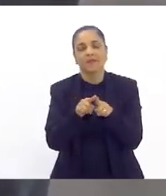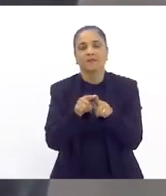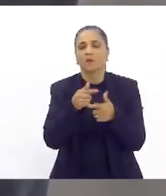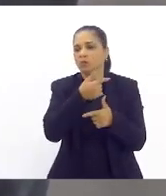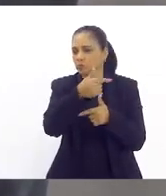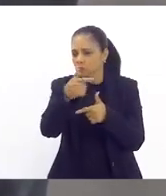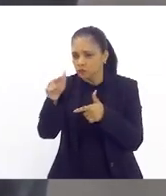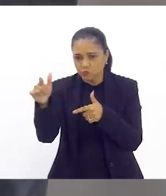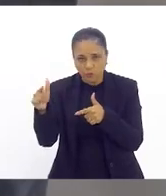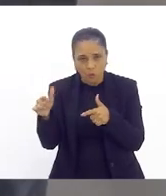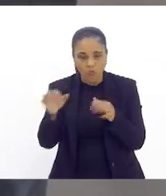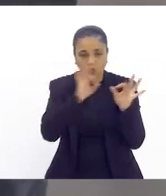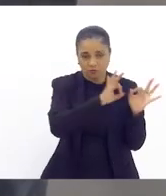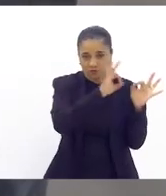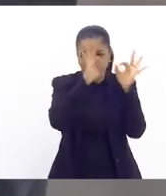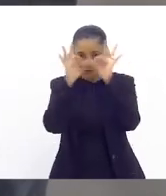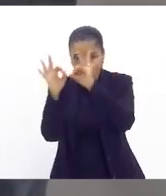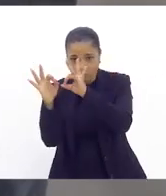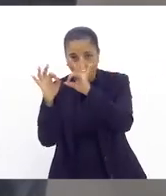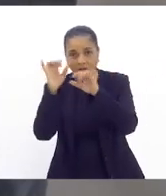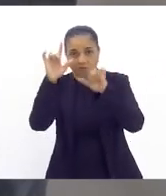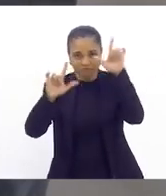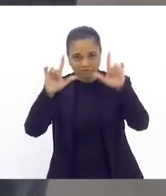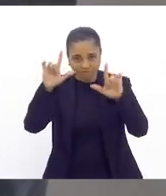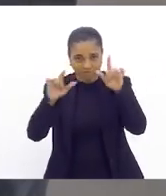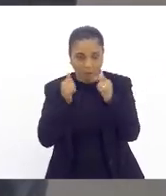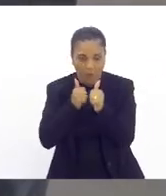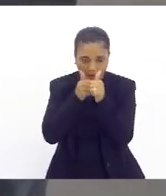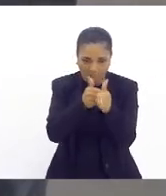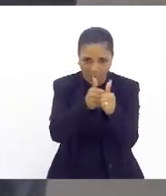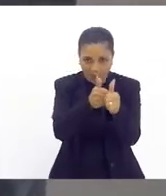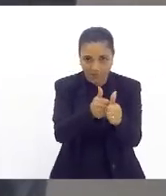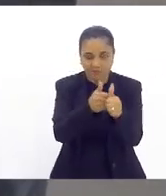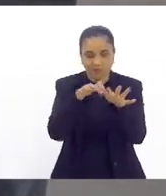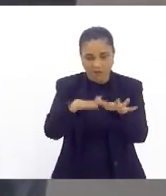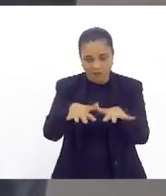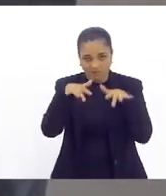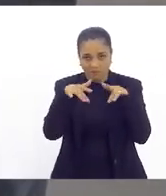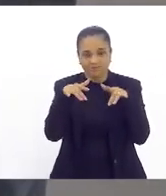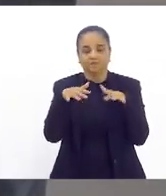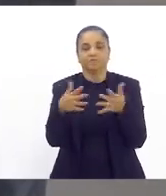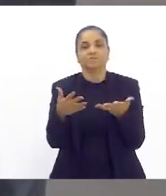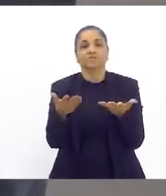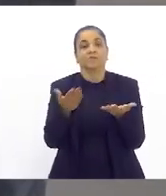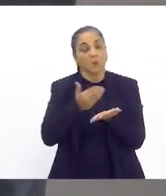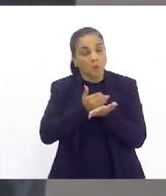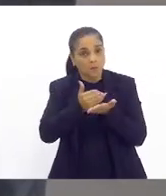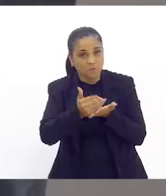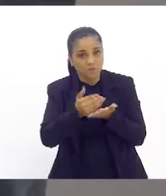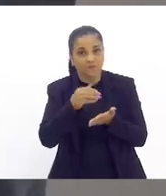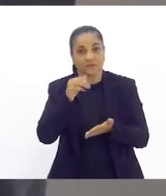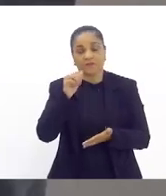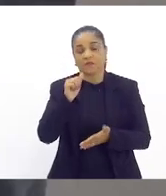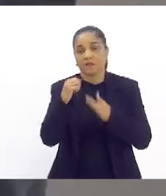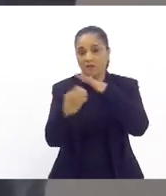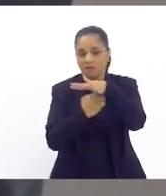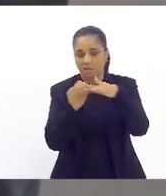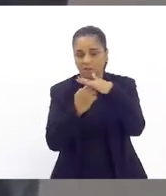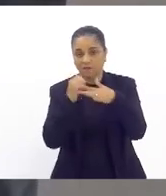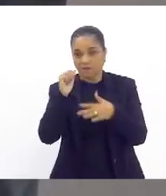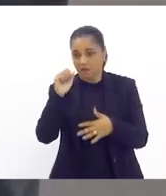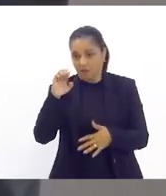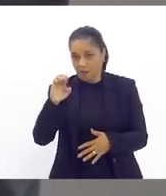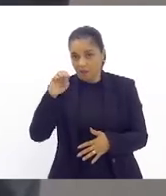estejam acompanhando virtualmente esta audiência bom inicialmente a Enio como foi bem